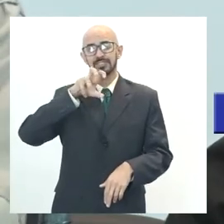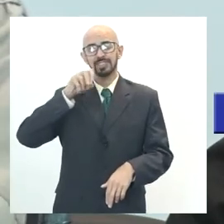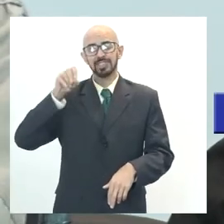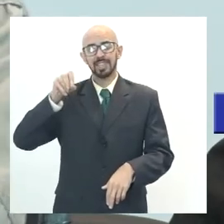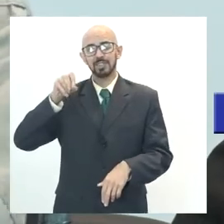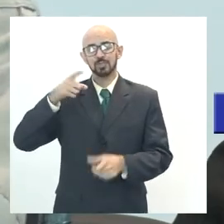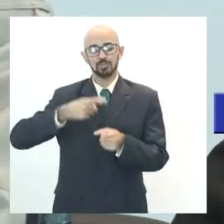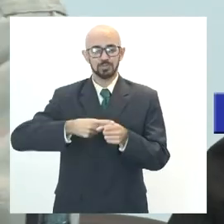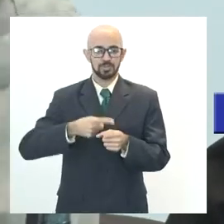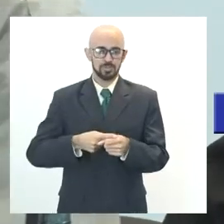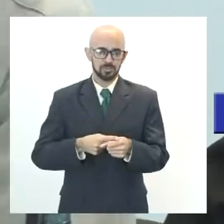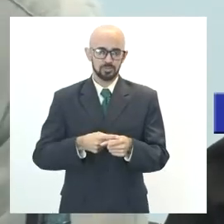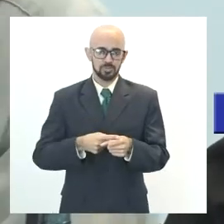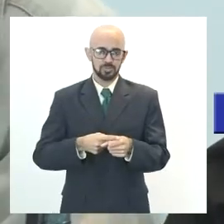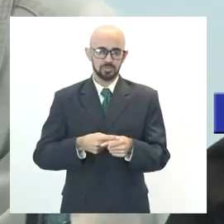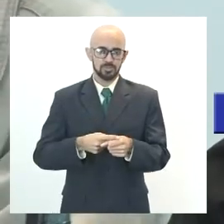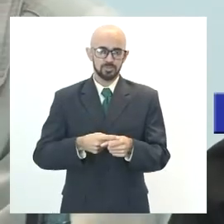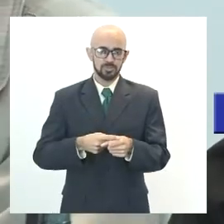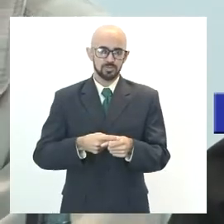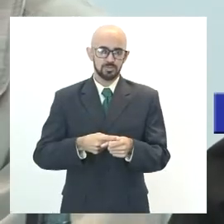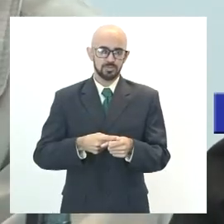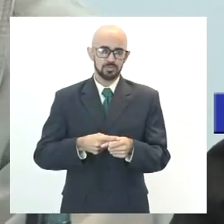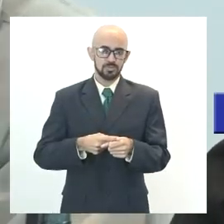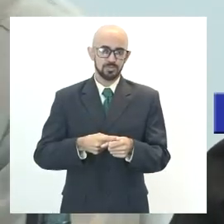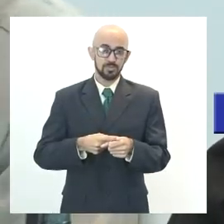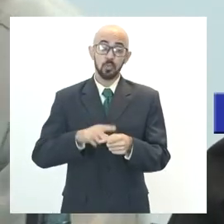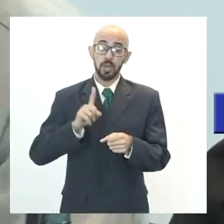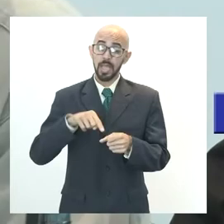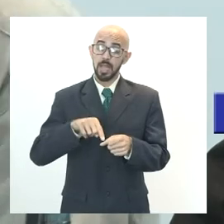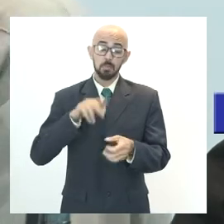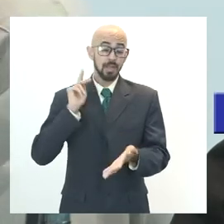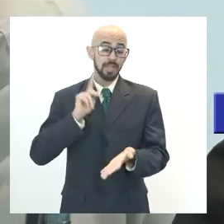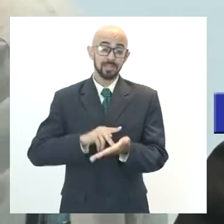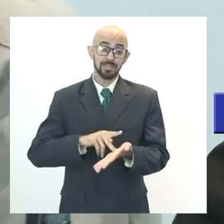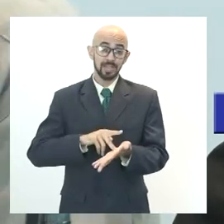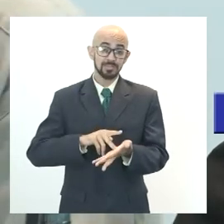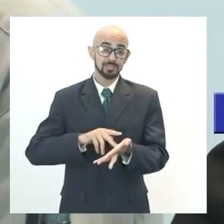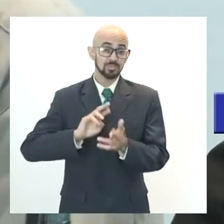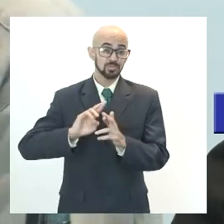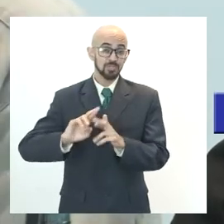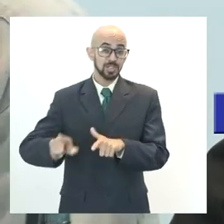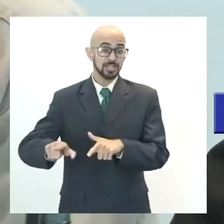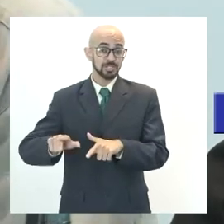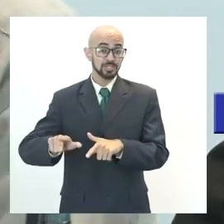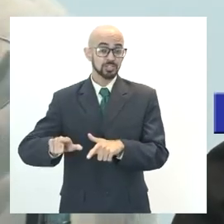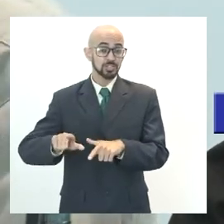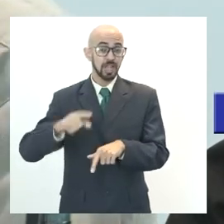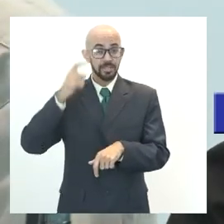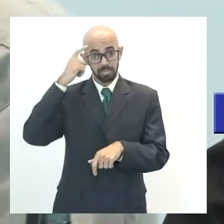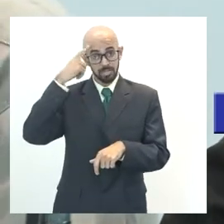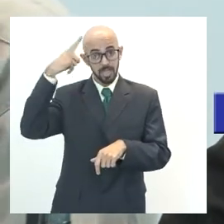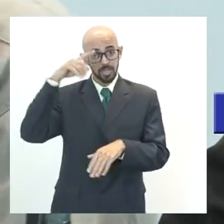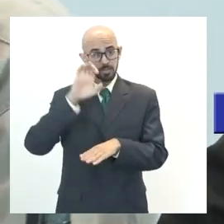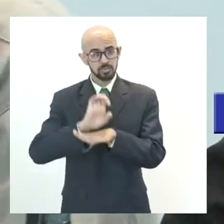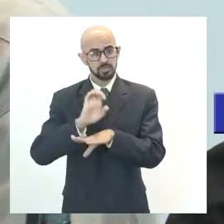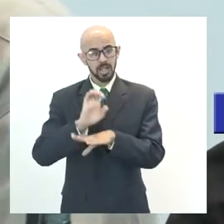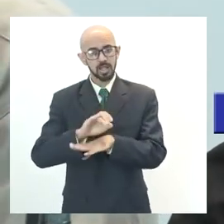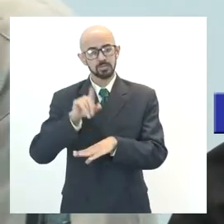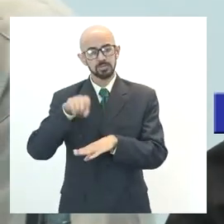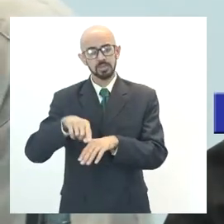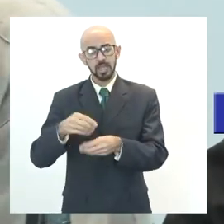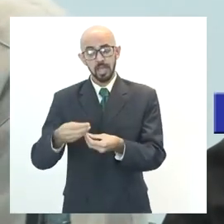E aí nós vamos uma realidade que é contraditória a lógica do estado que é suprir